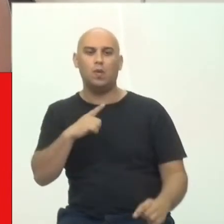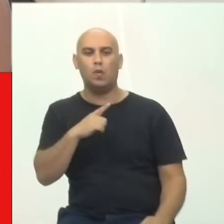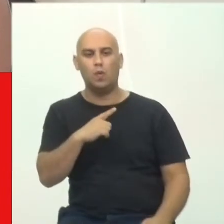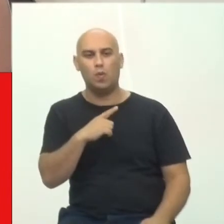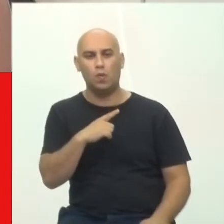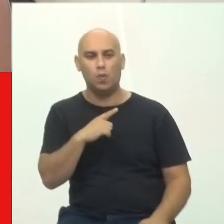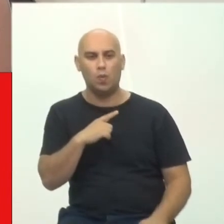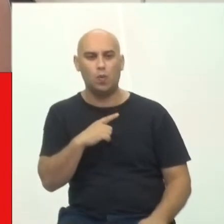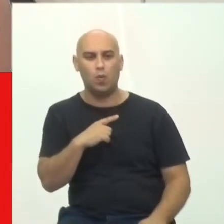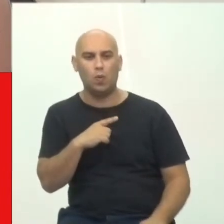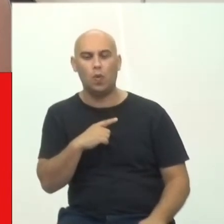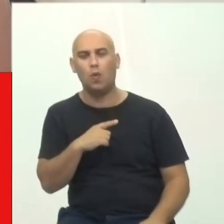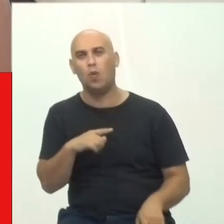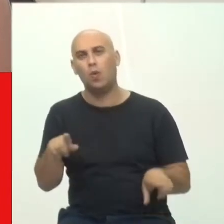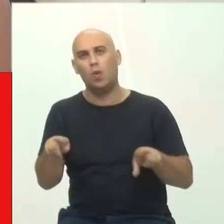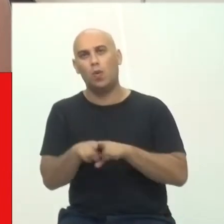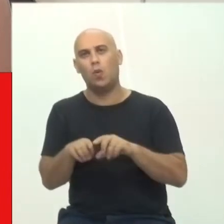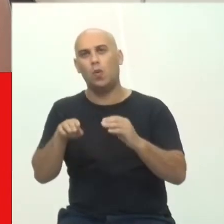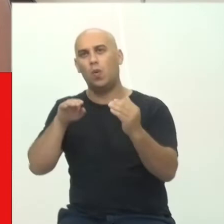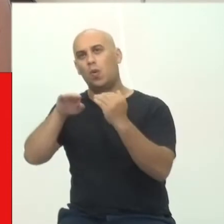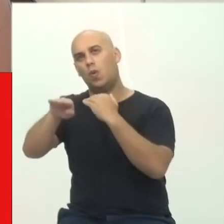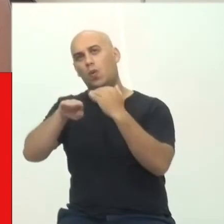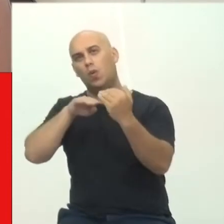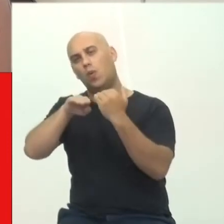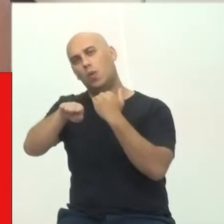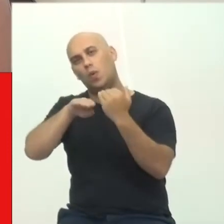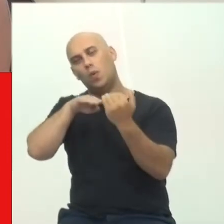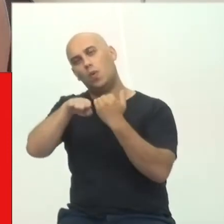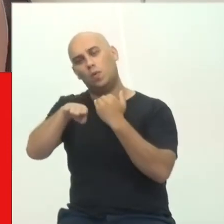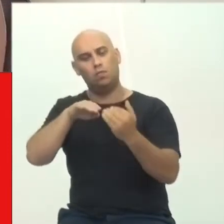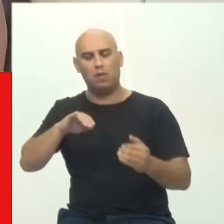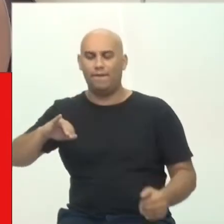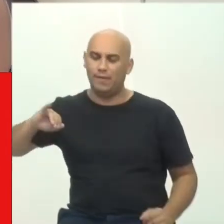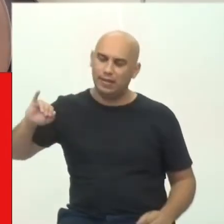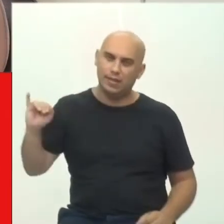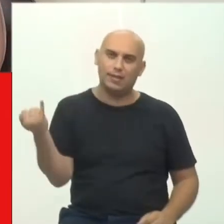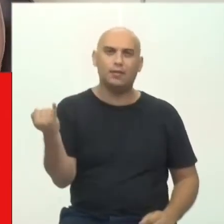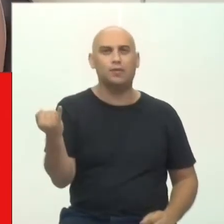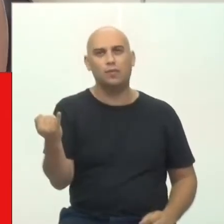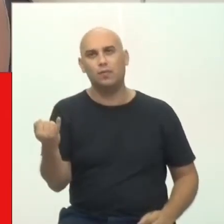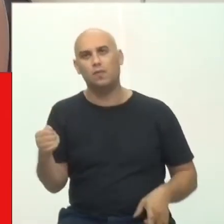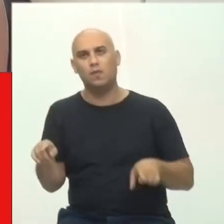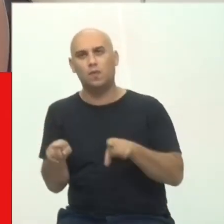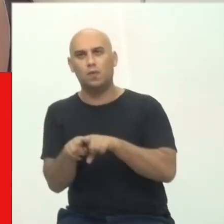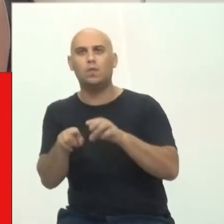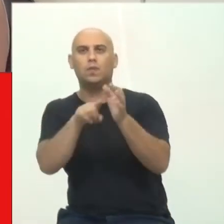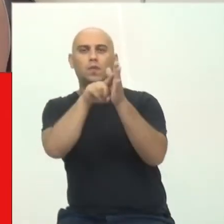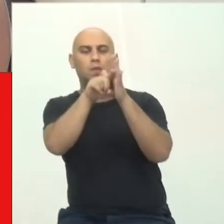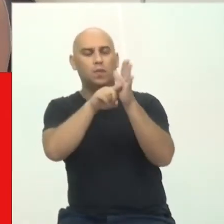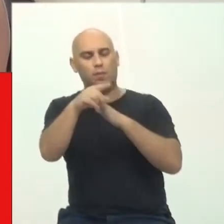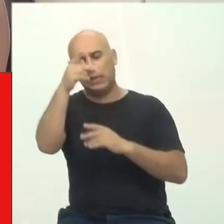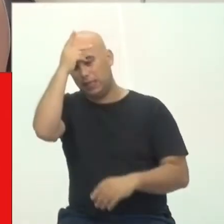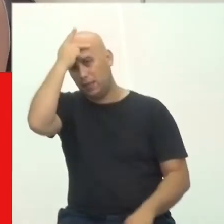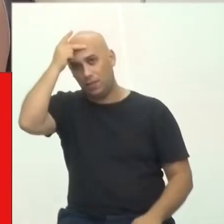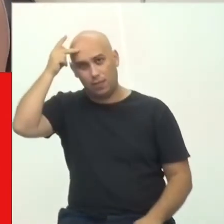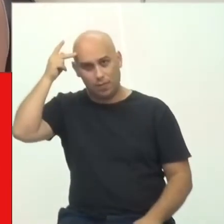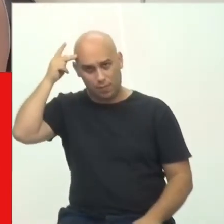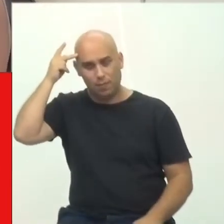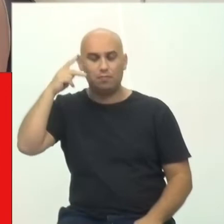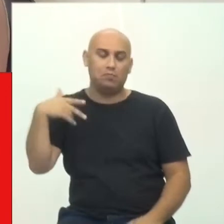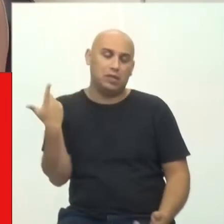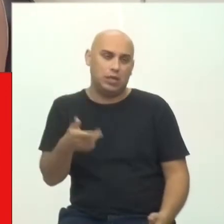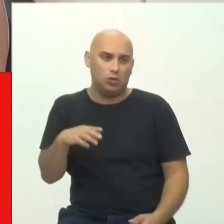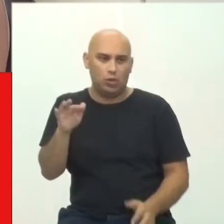uma faixa que pode ser mais vantajosa, e aí, falando aqui, tendo consultado outras pessoas, mas de maneira muito leiga,